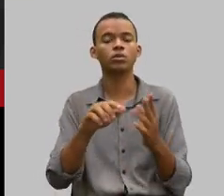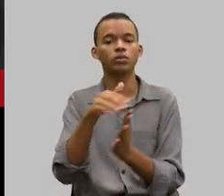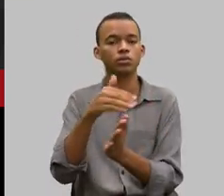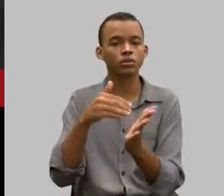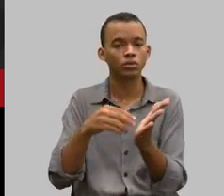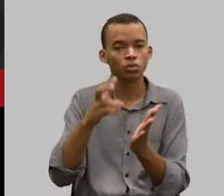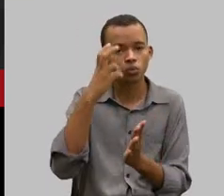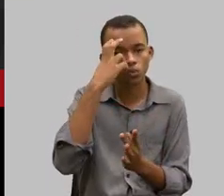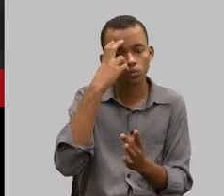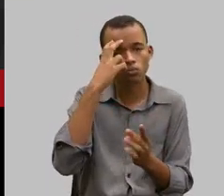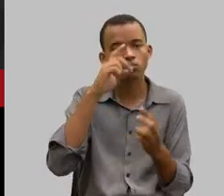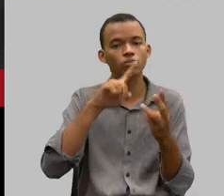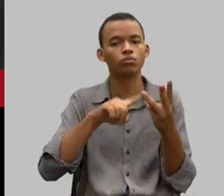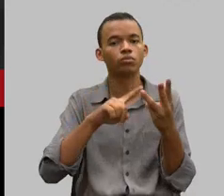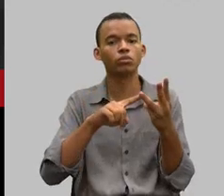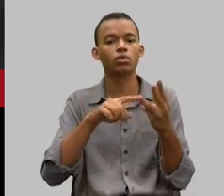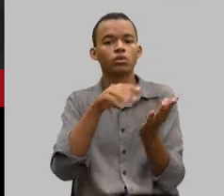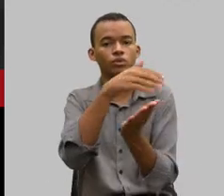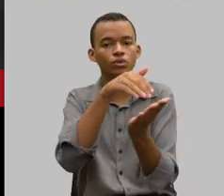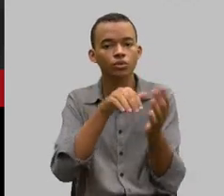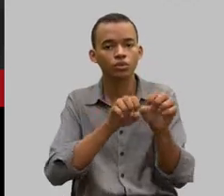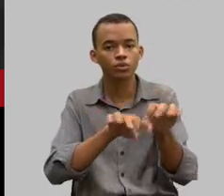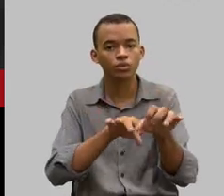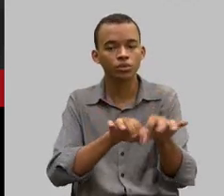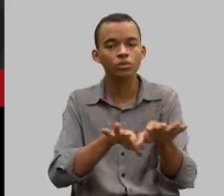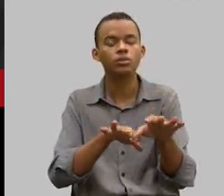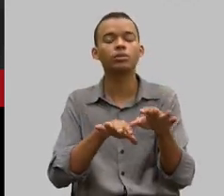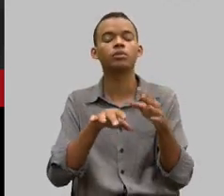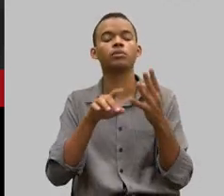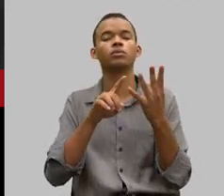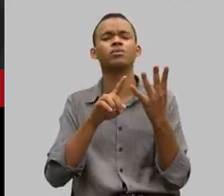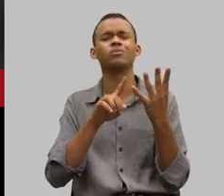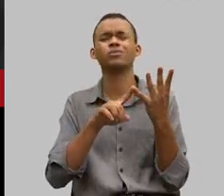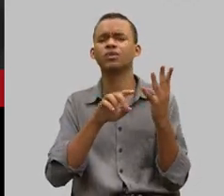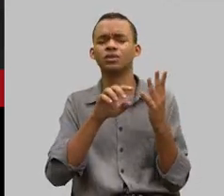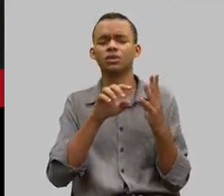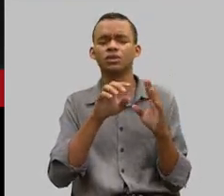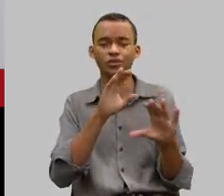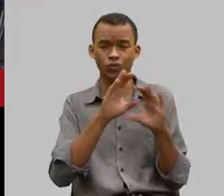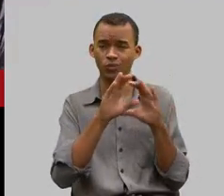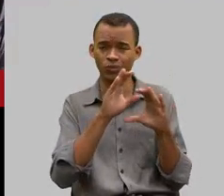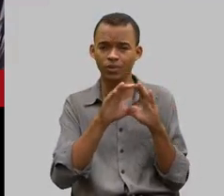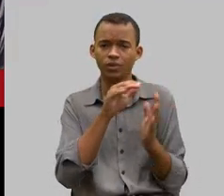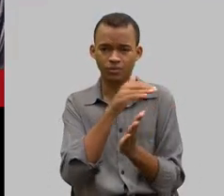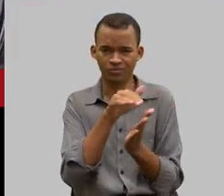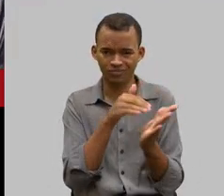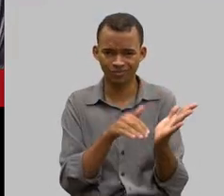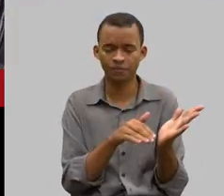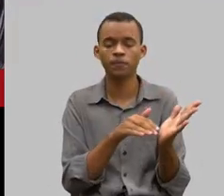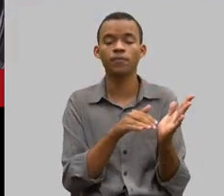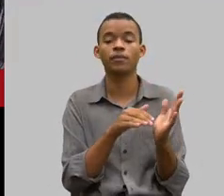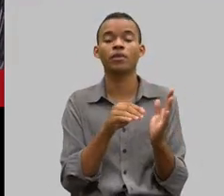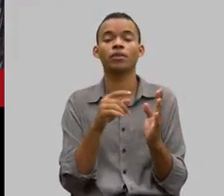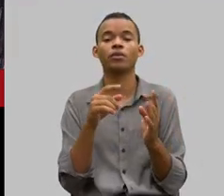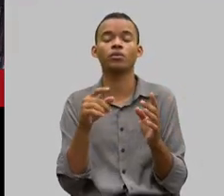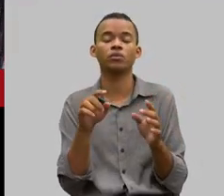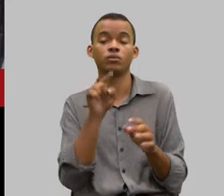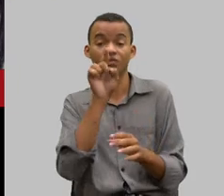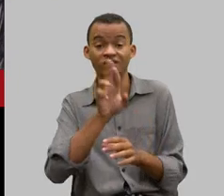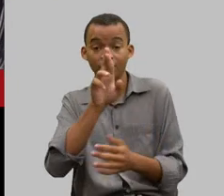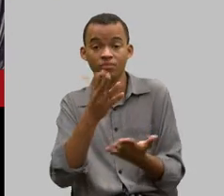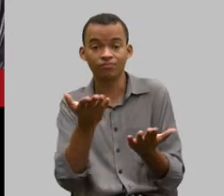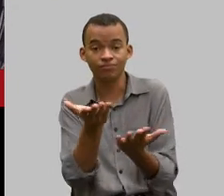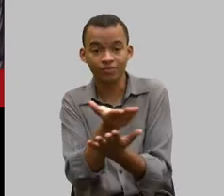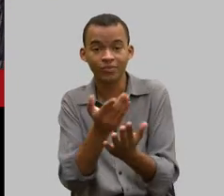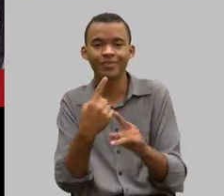eventos com a Secom que trabalha tanto com a divulgação tanto que nós tivemos ali dentro da